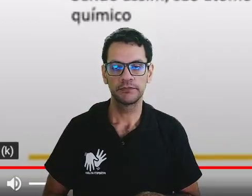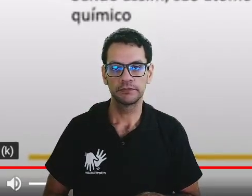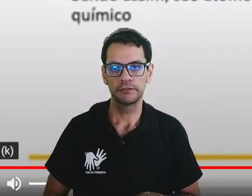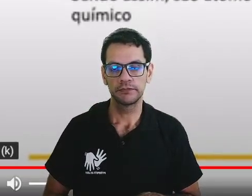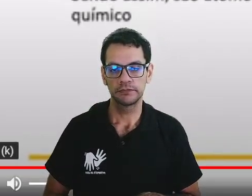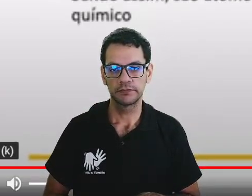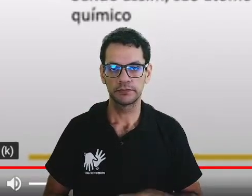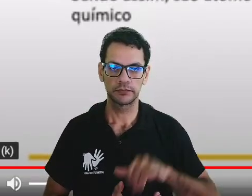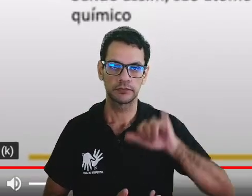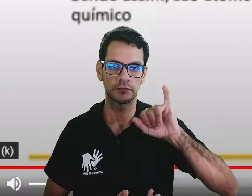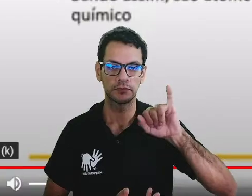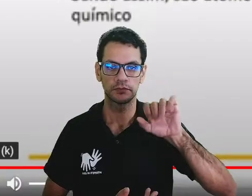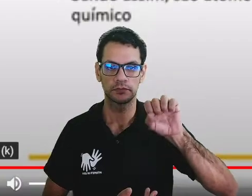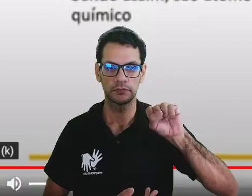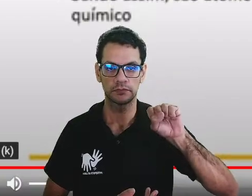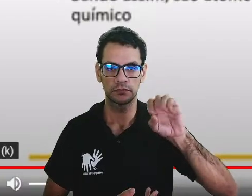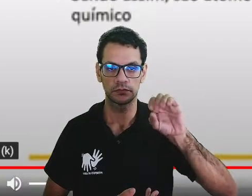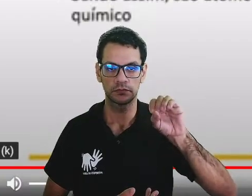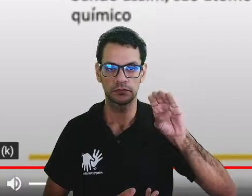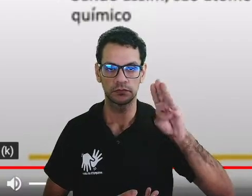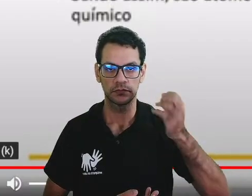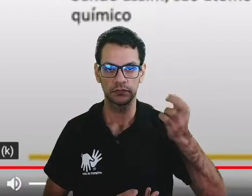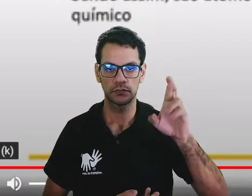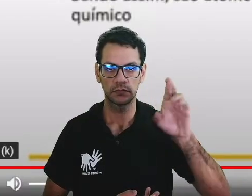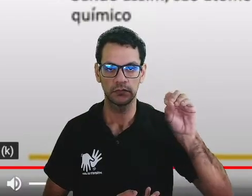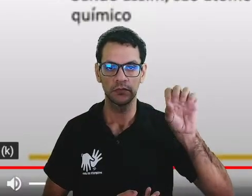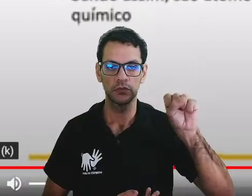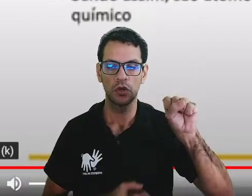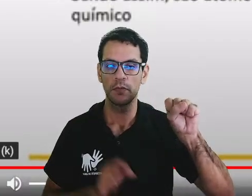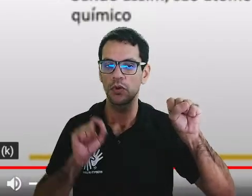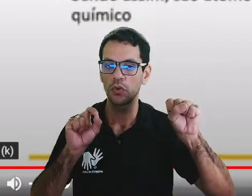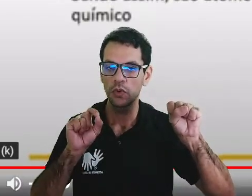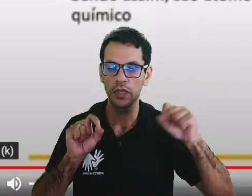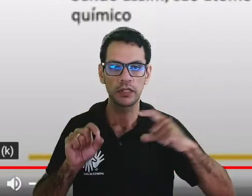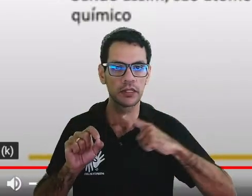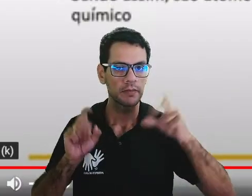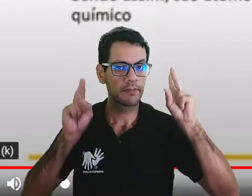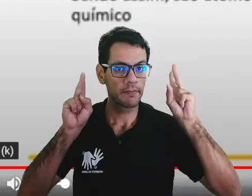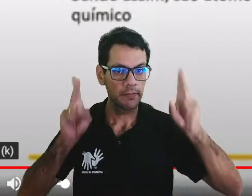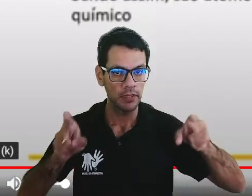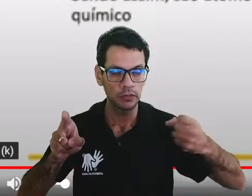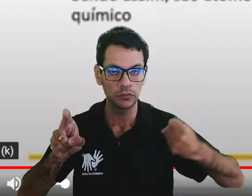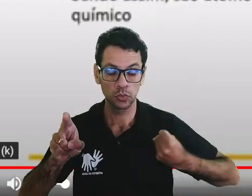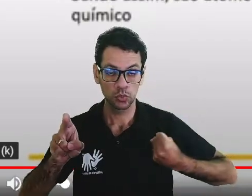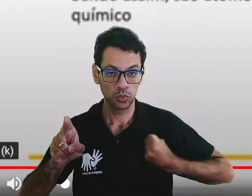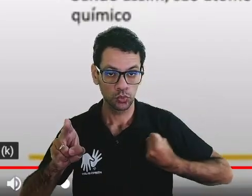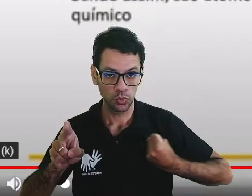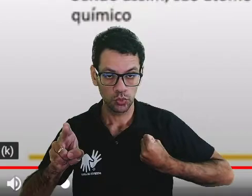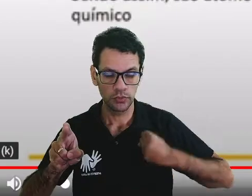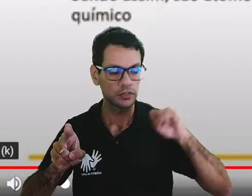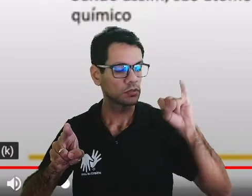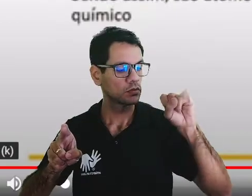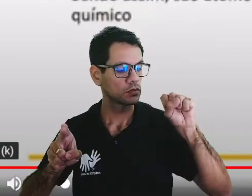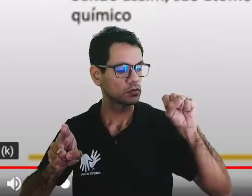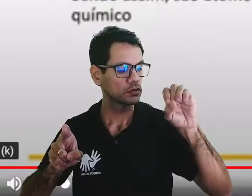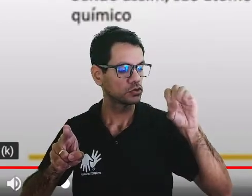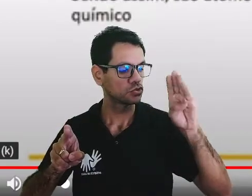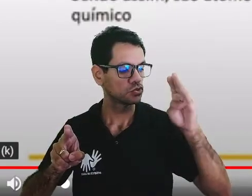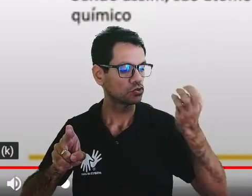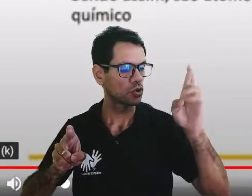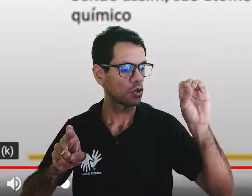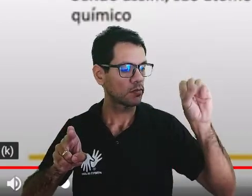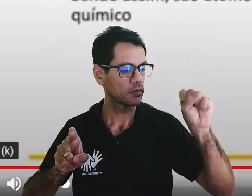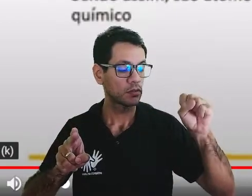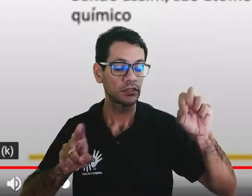Então, isóbaros. Os isóbaros são átomos que têm o mesmo número de massa e diferentes